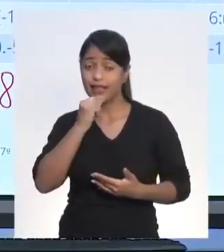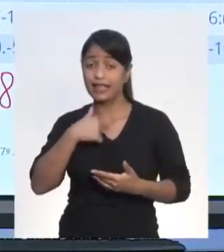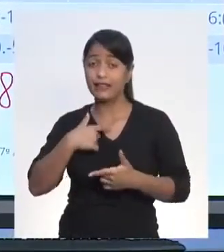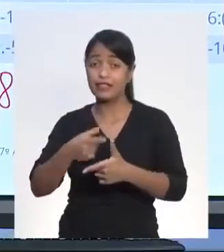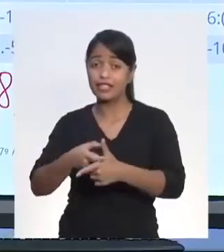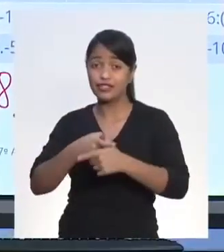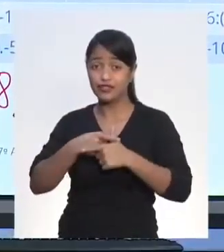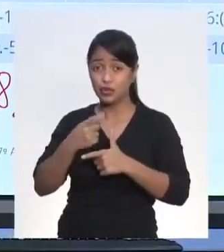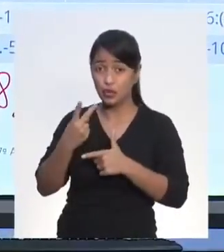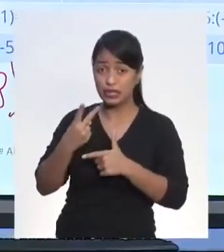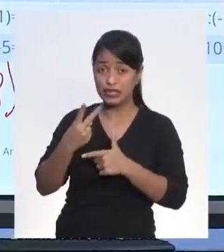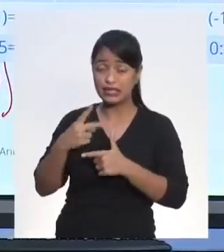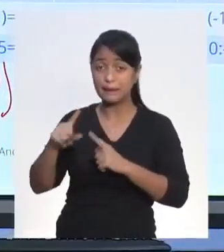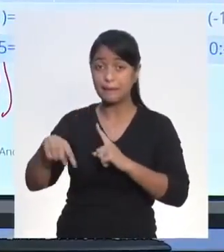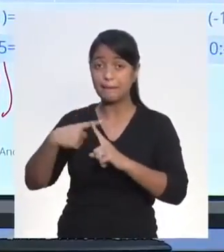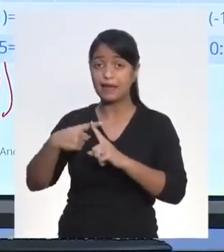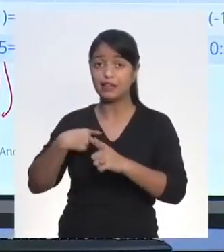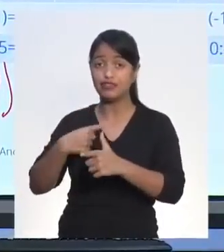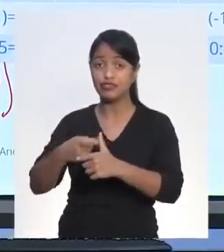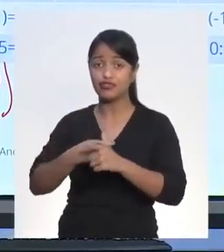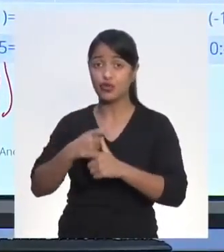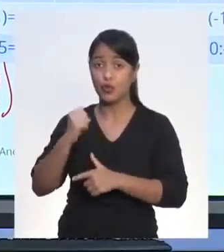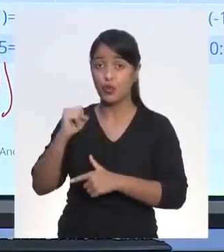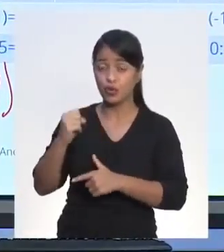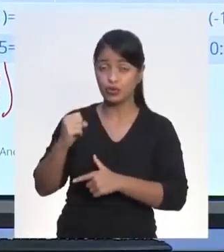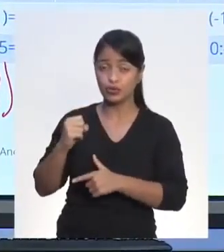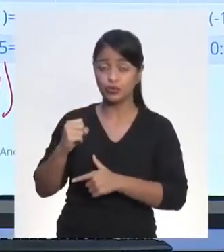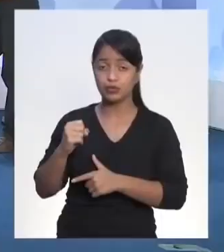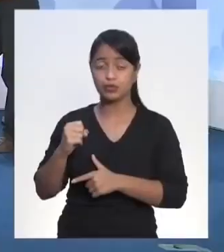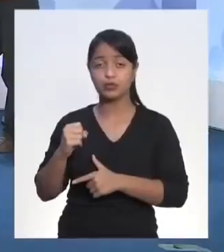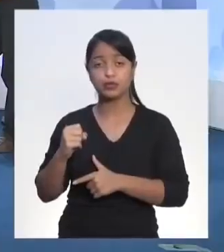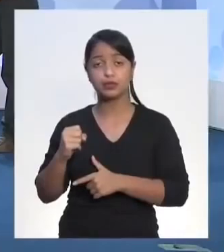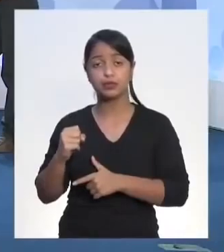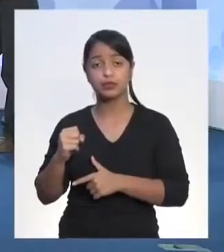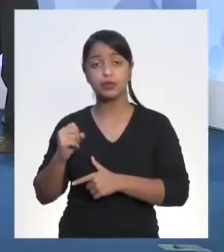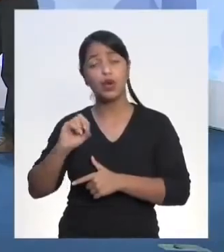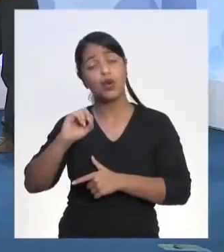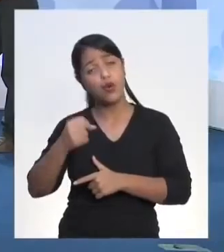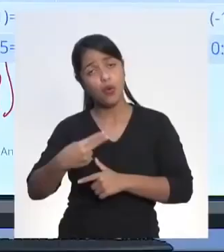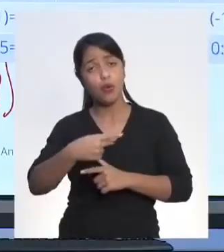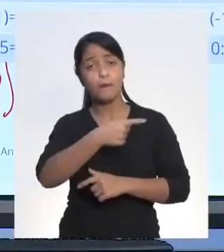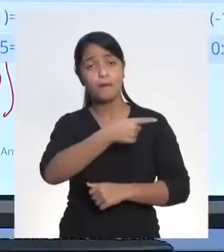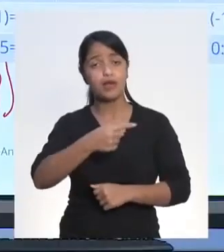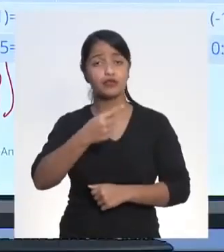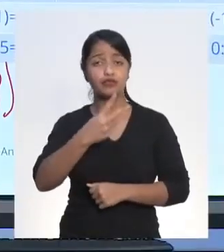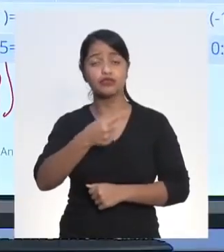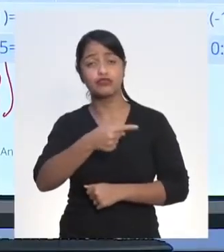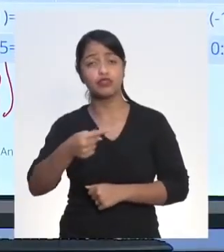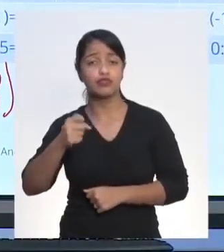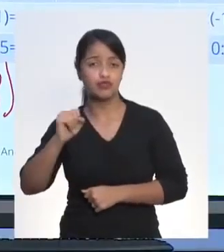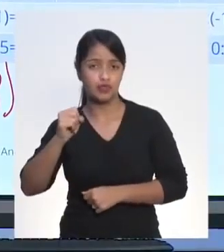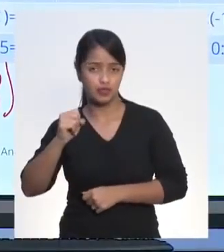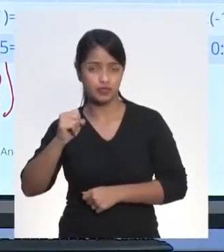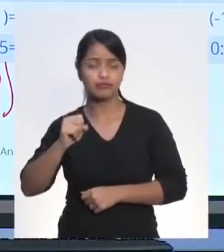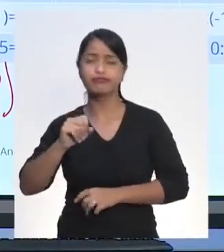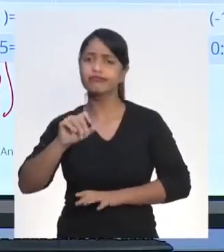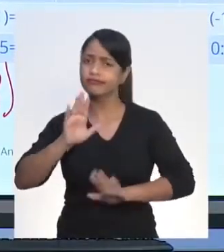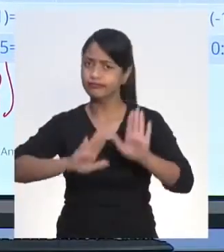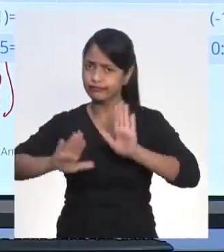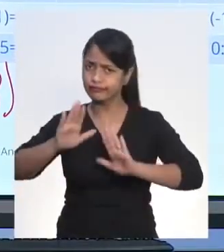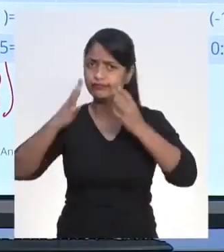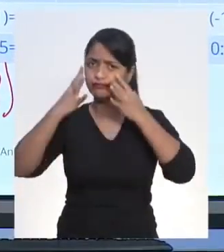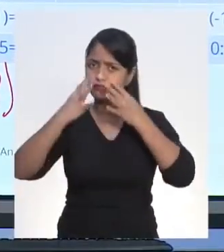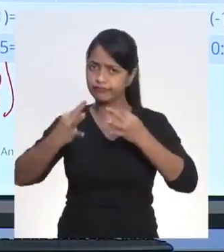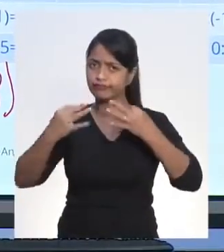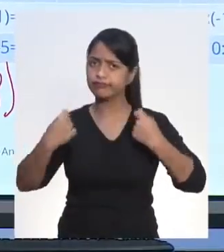eu devo 8, é uma forma de falar. Uhum. Mas eu poderia falar menos 2 e menos 8. É verdade. Então, tomar muito esse cuidado,